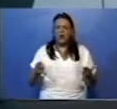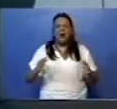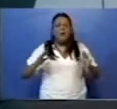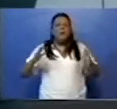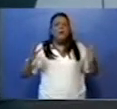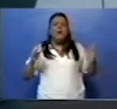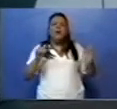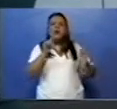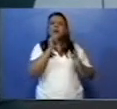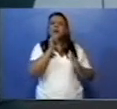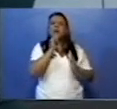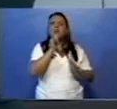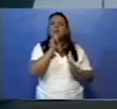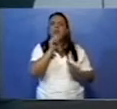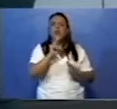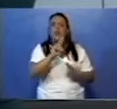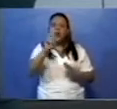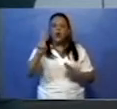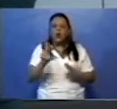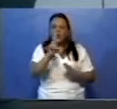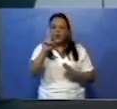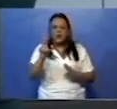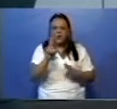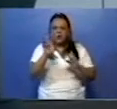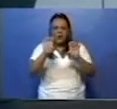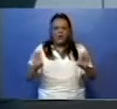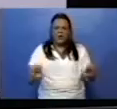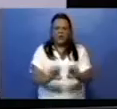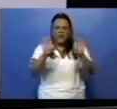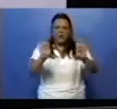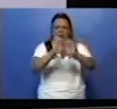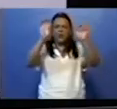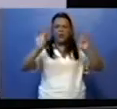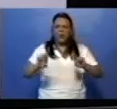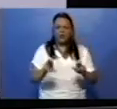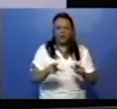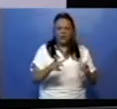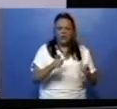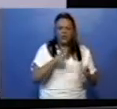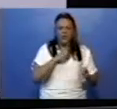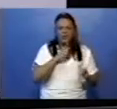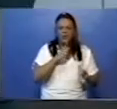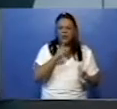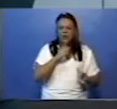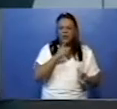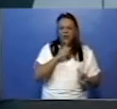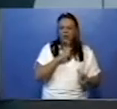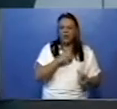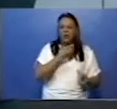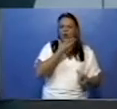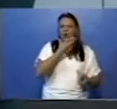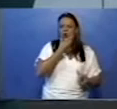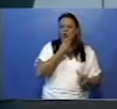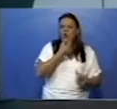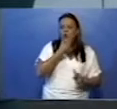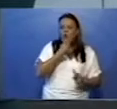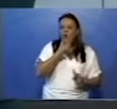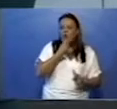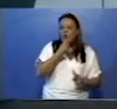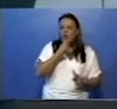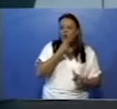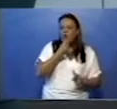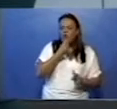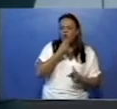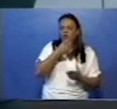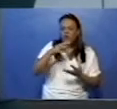vou usar uma outra construção. Por exemplo, eu tenho um velho amigo. Velho amigo,